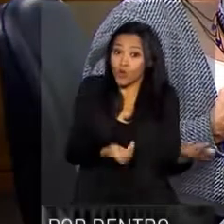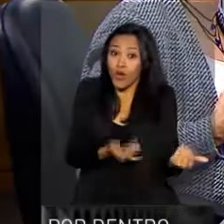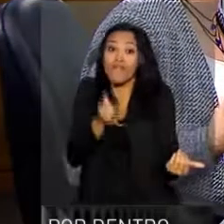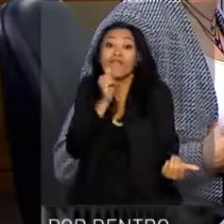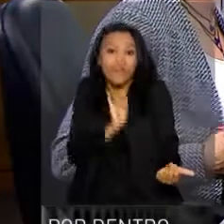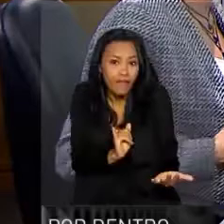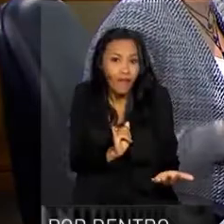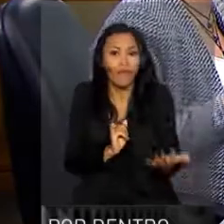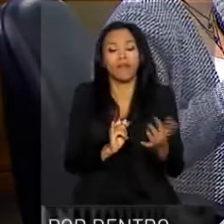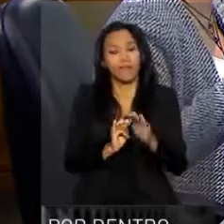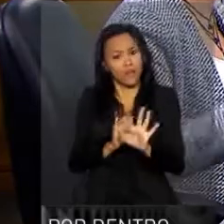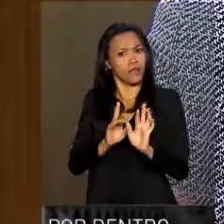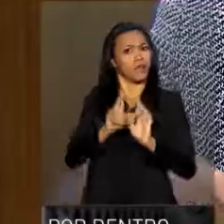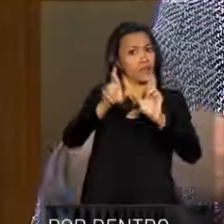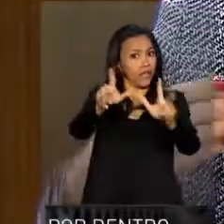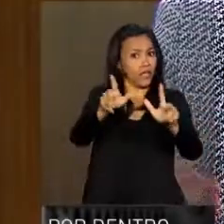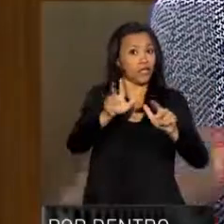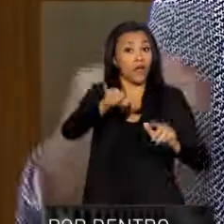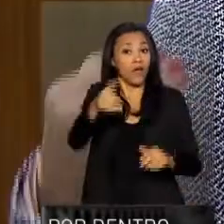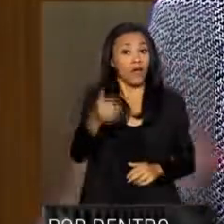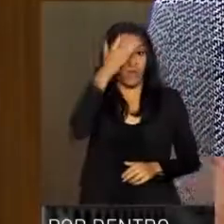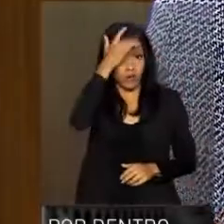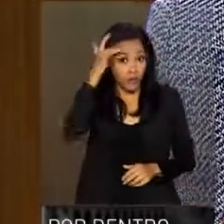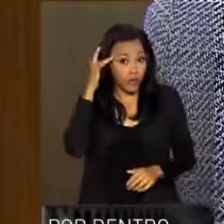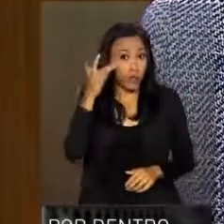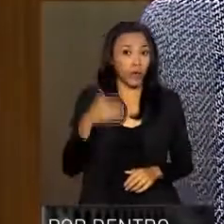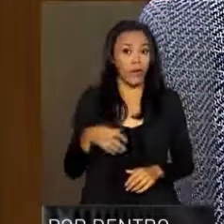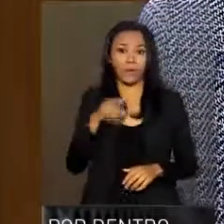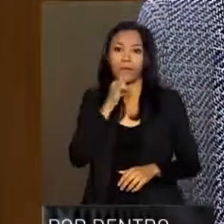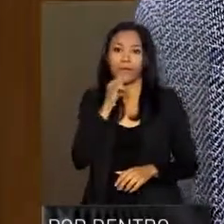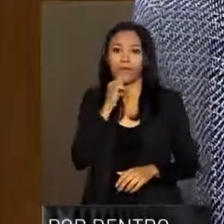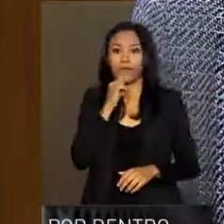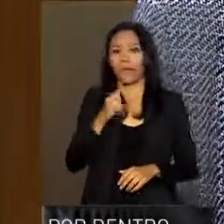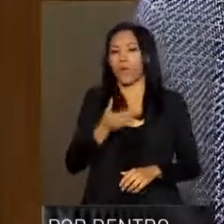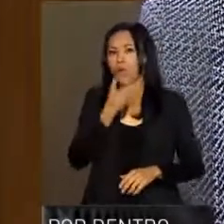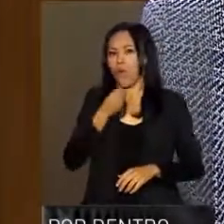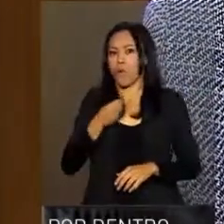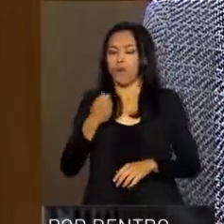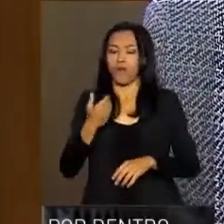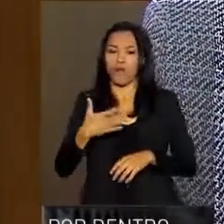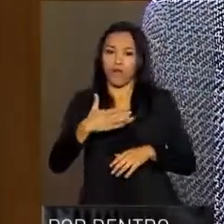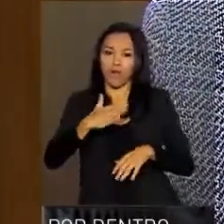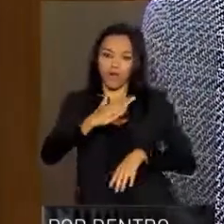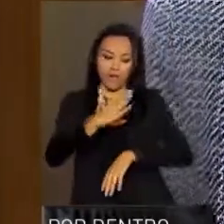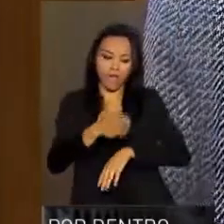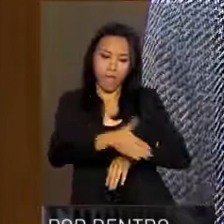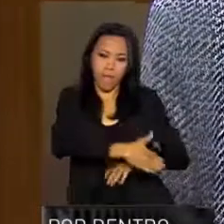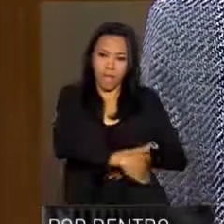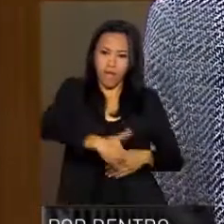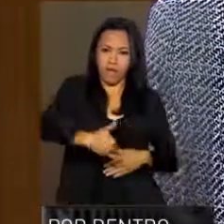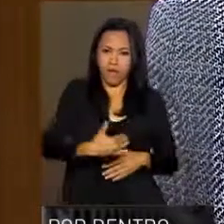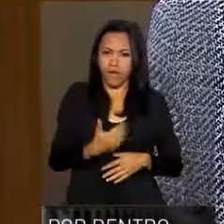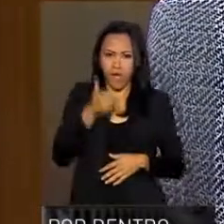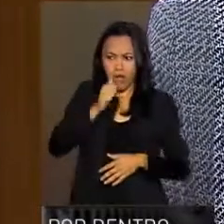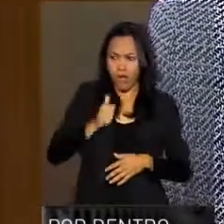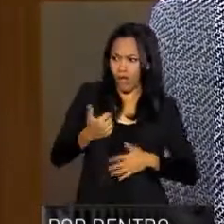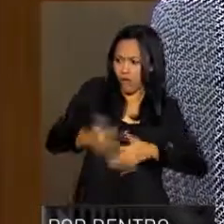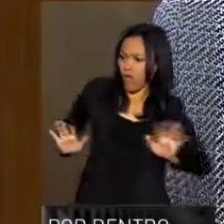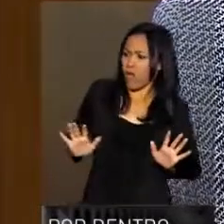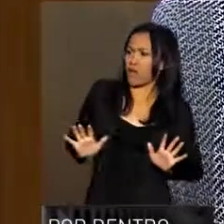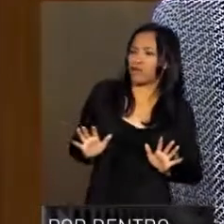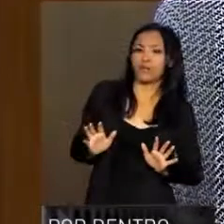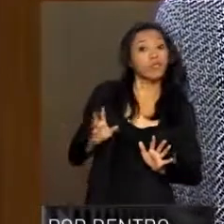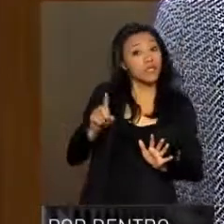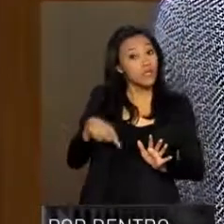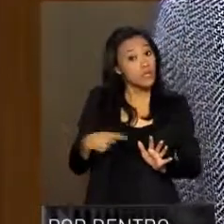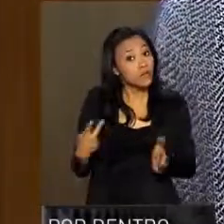diferença muito grande quando alguém passa a mão no joelho de uma mulher e que essa mulher não aceita isso é um assédio não